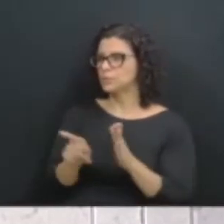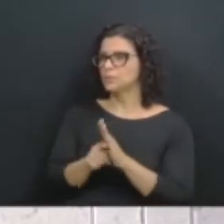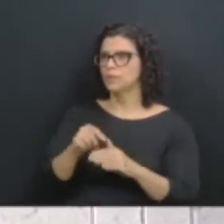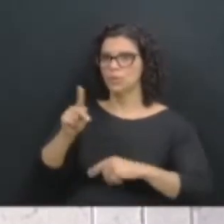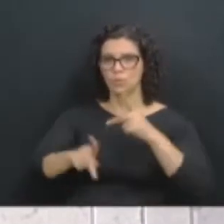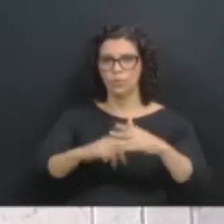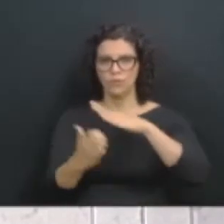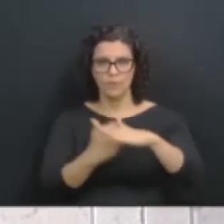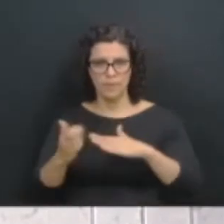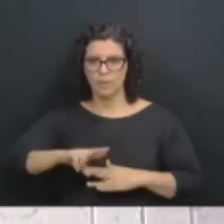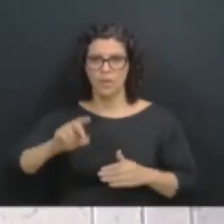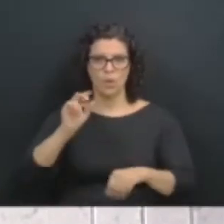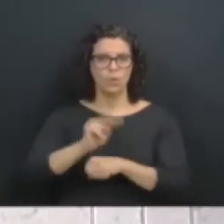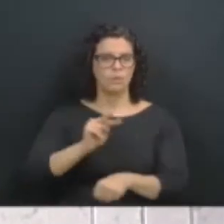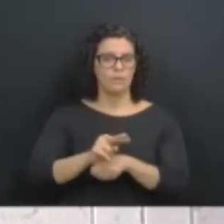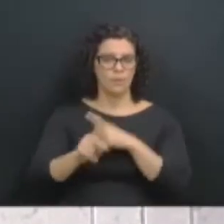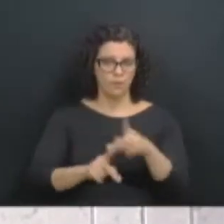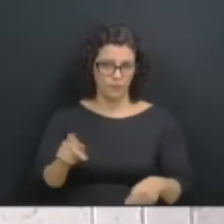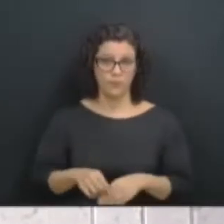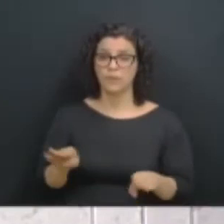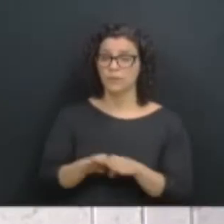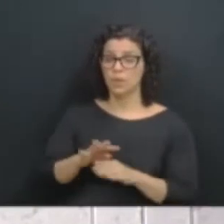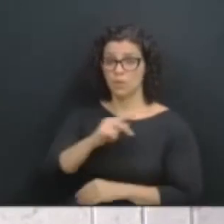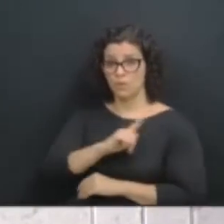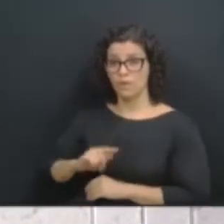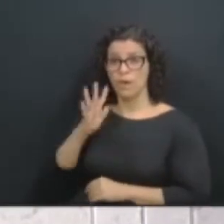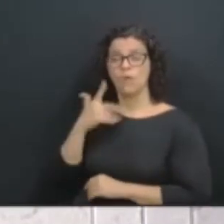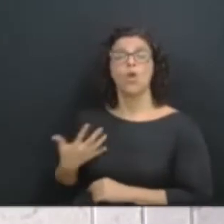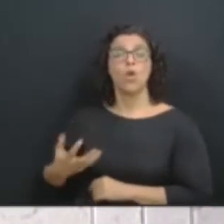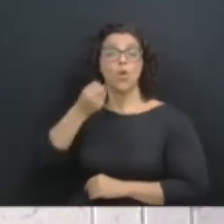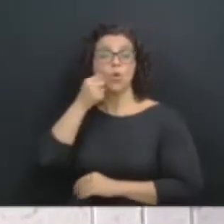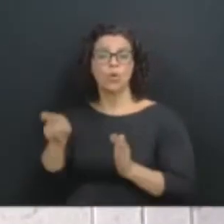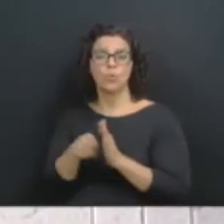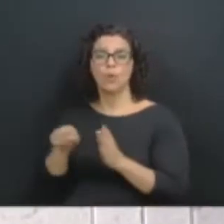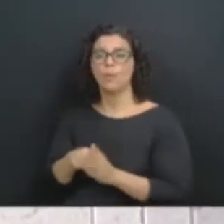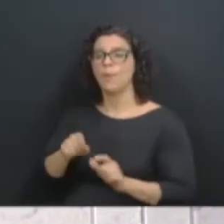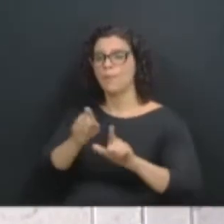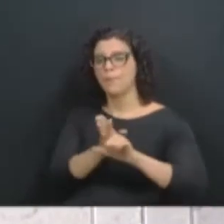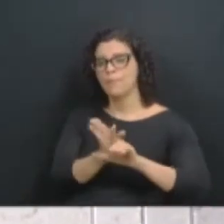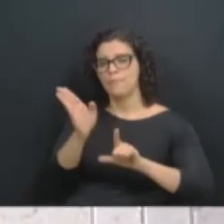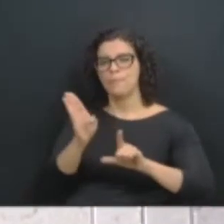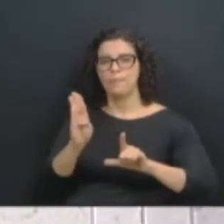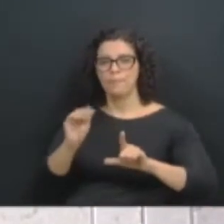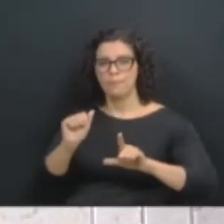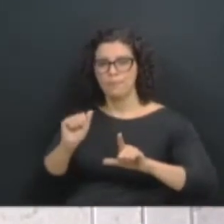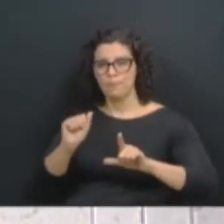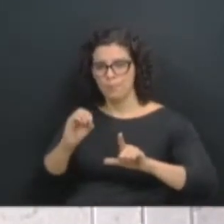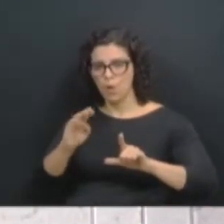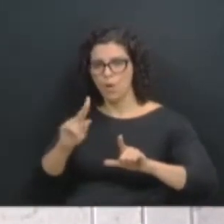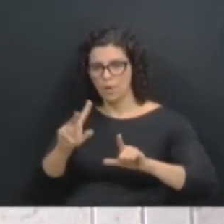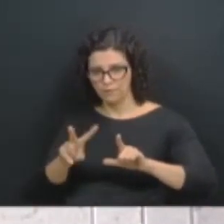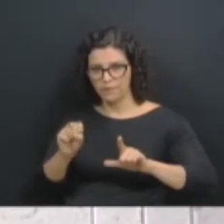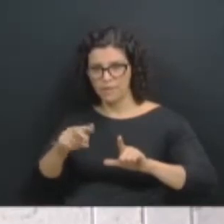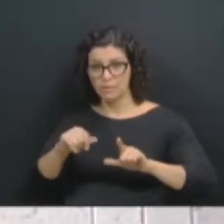empresários e não cuidar do povo. Resolveu dar lucro para a Bovespa, para as bolsas de valores e não abaixar